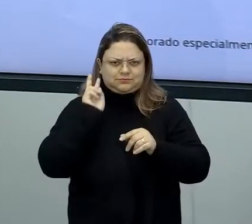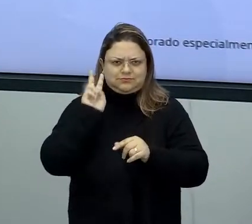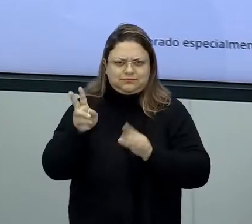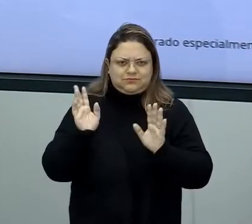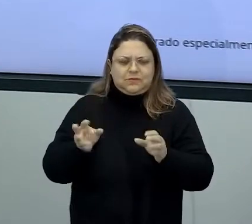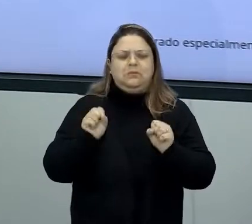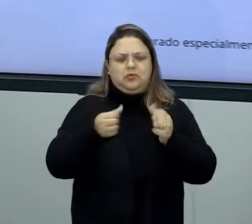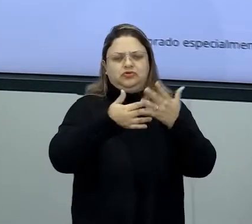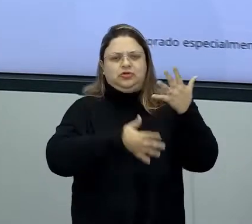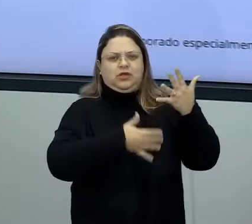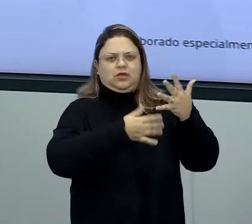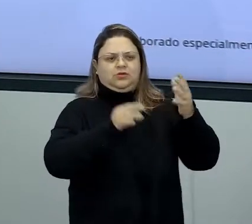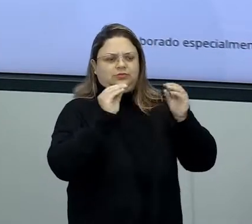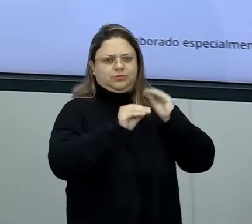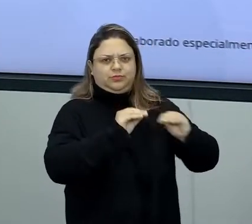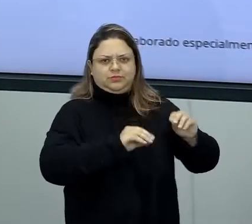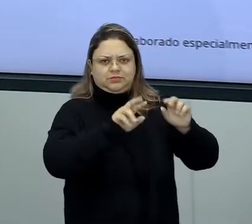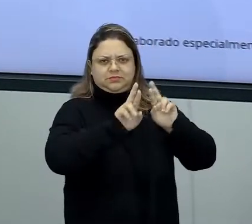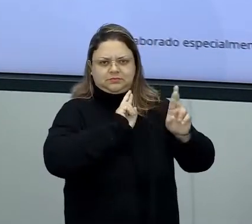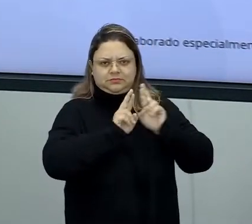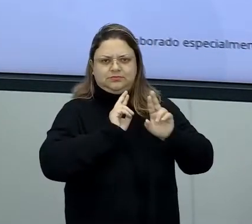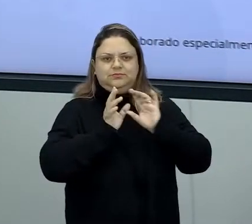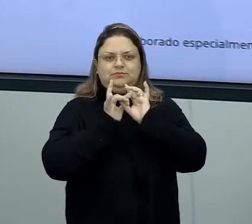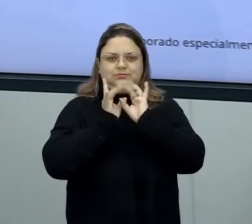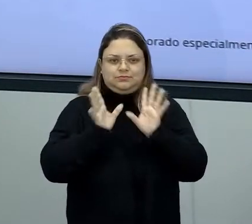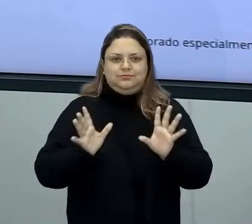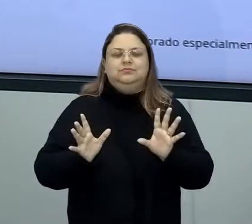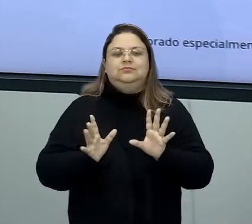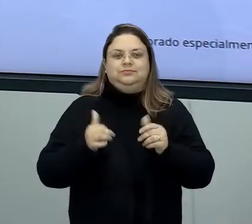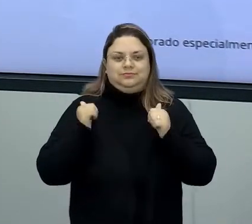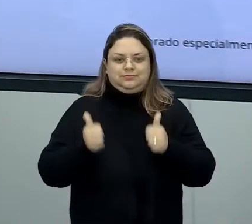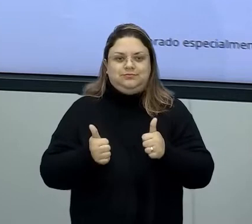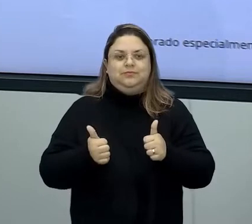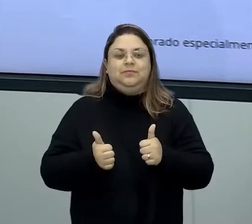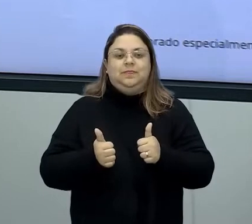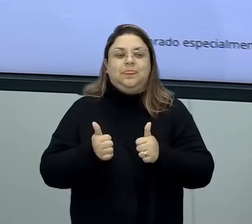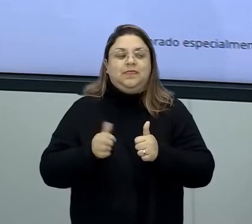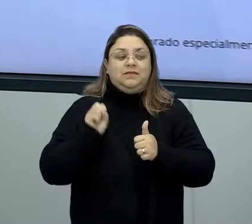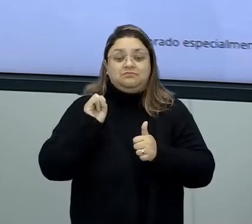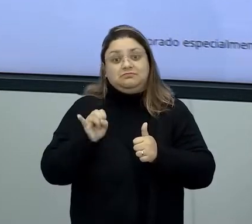gente ir discutindo. Caso não, a gente continua essa aula para eu mostrar